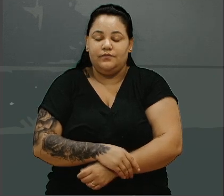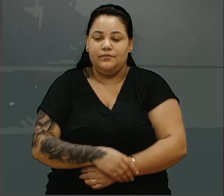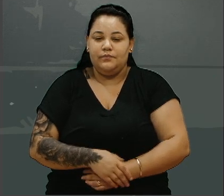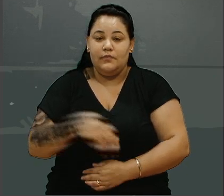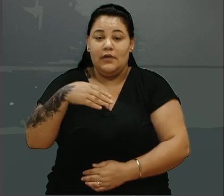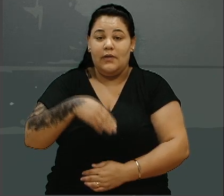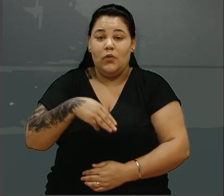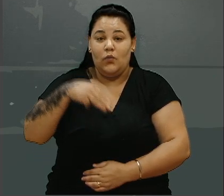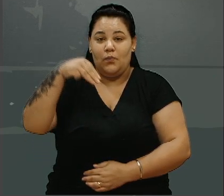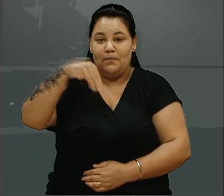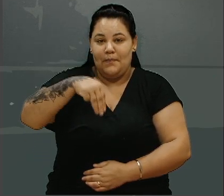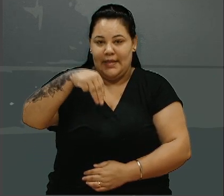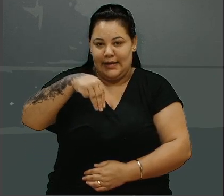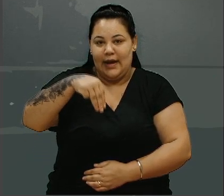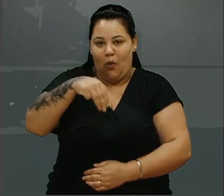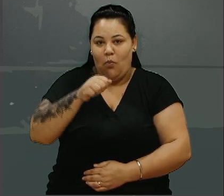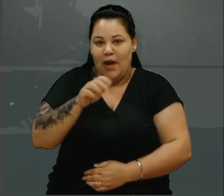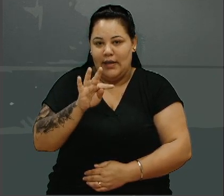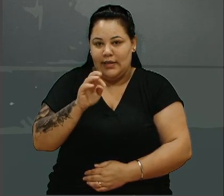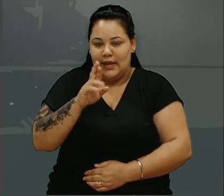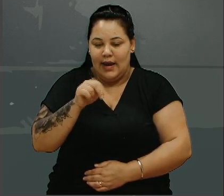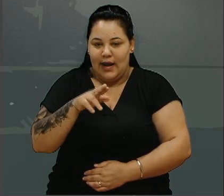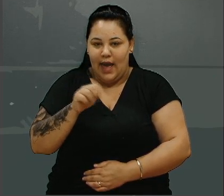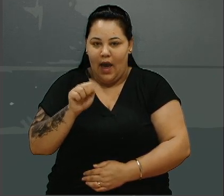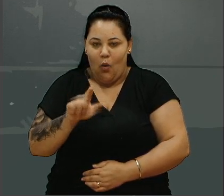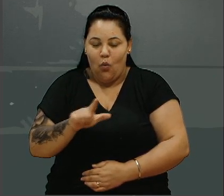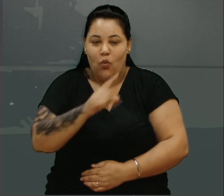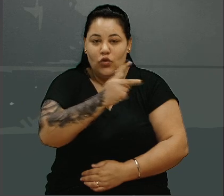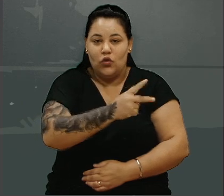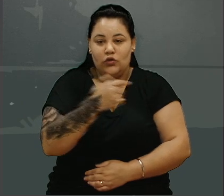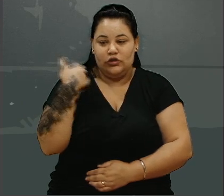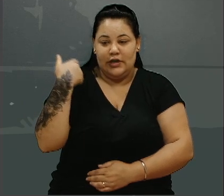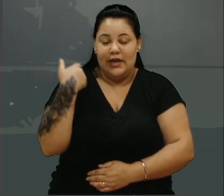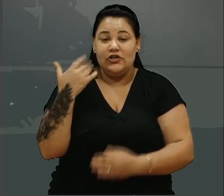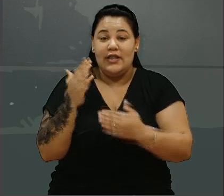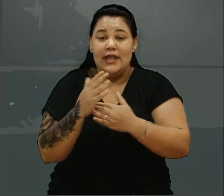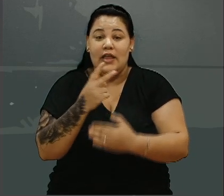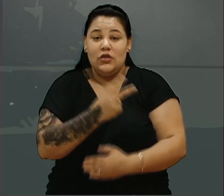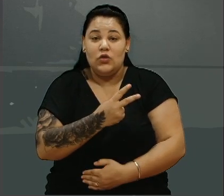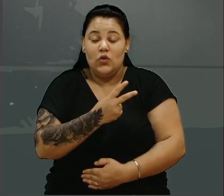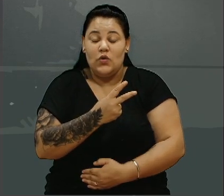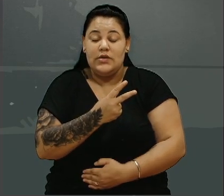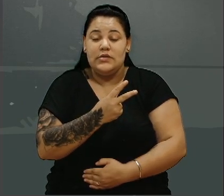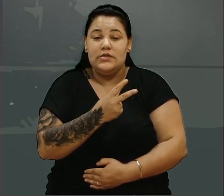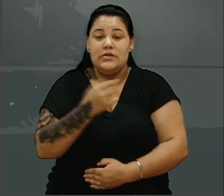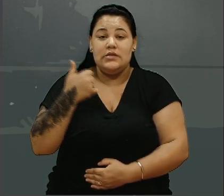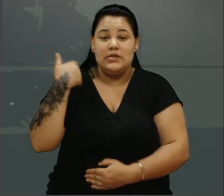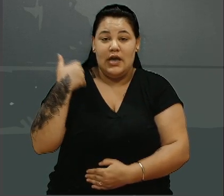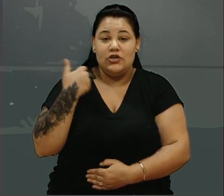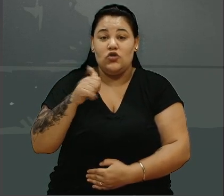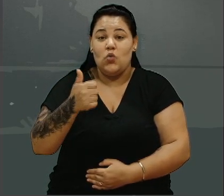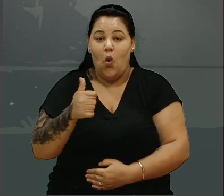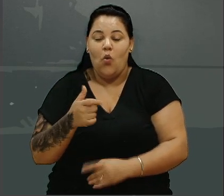Maternal 1, 2 anos a 2 anos e 11 meses.